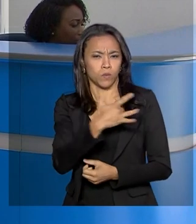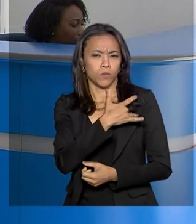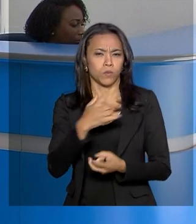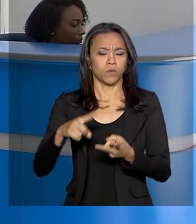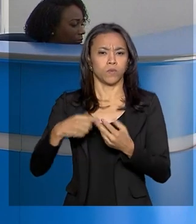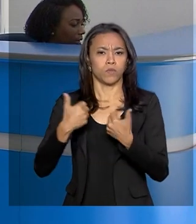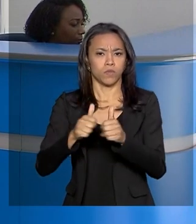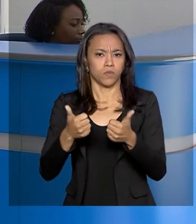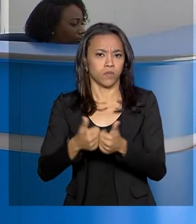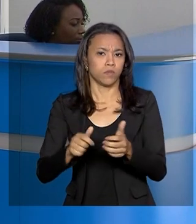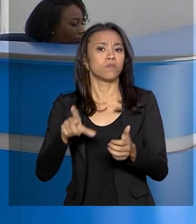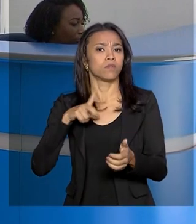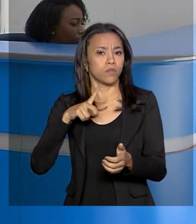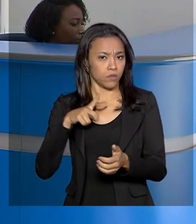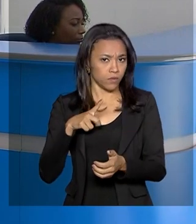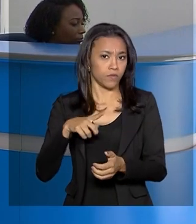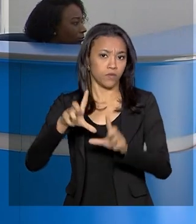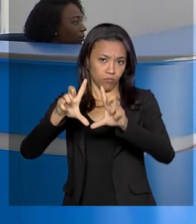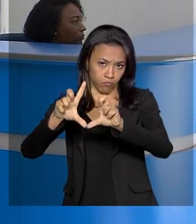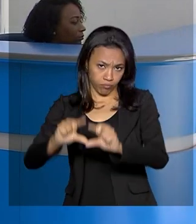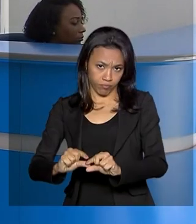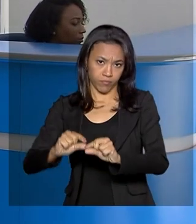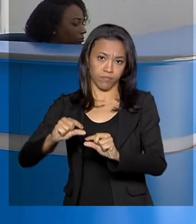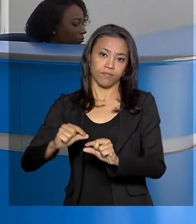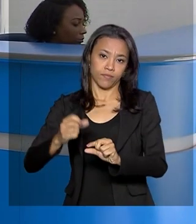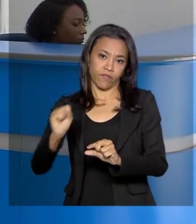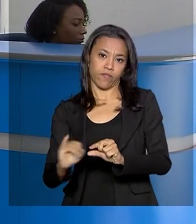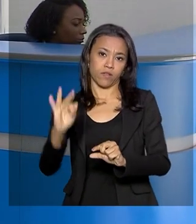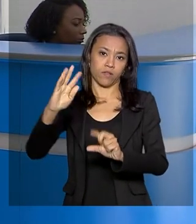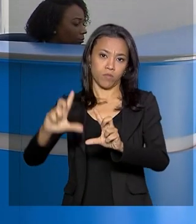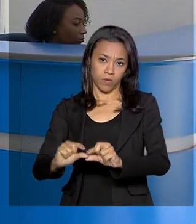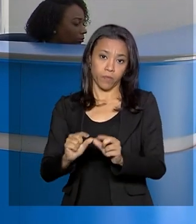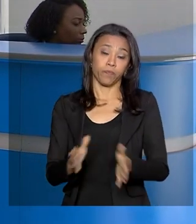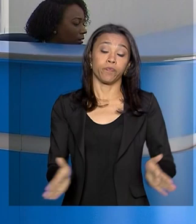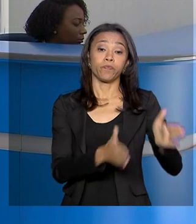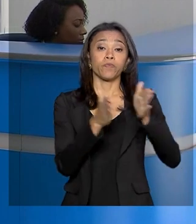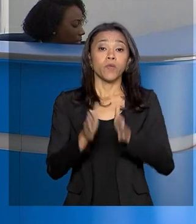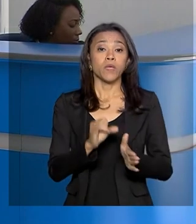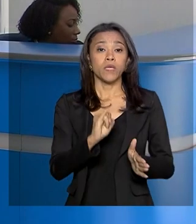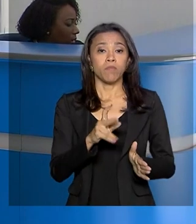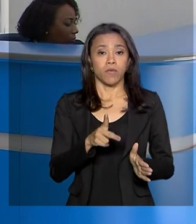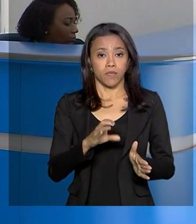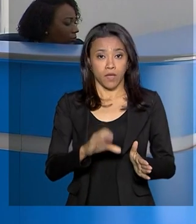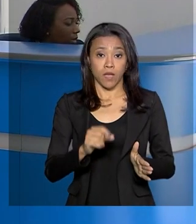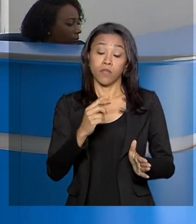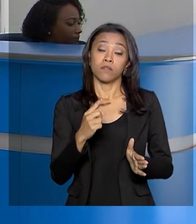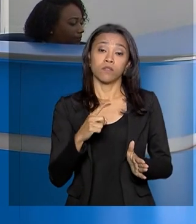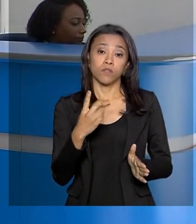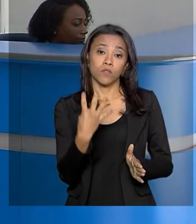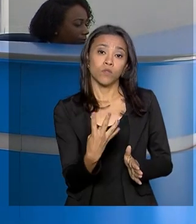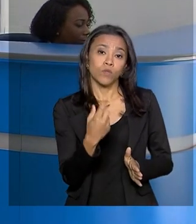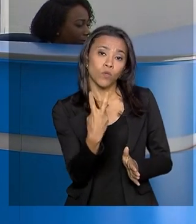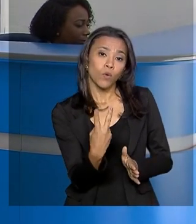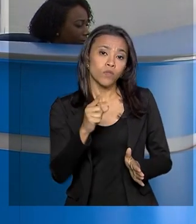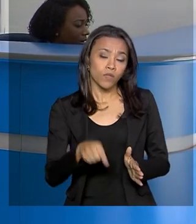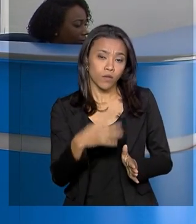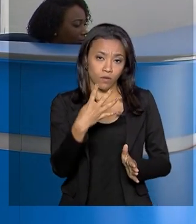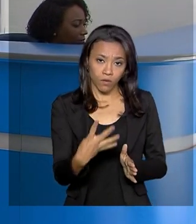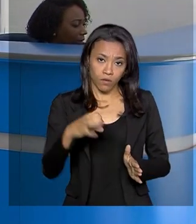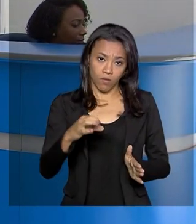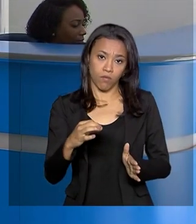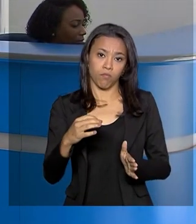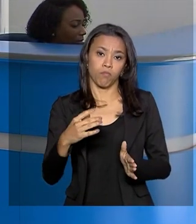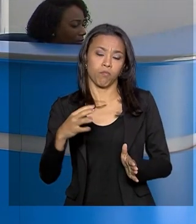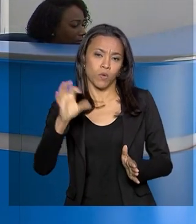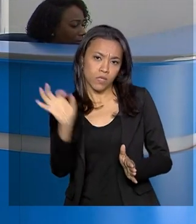transporte apresentaram deflação. O IPCA acumula alta de 2,42% em 2019 e de